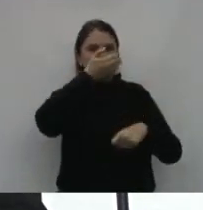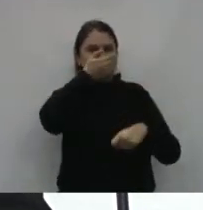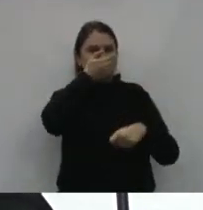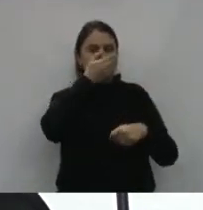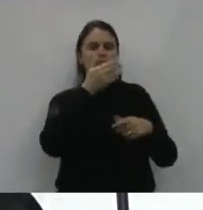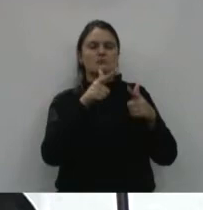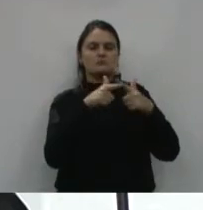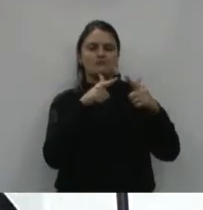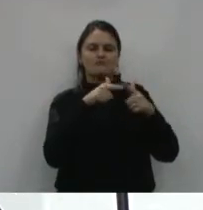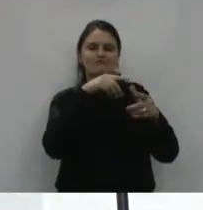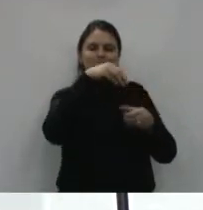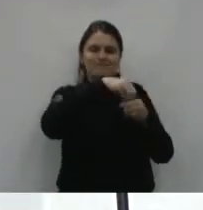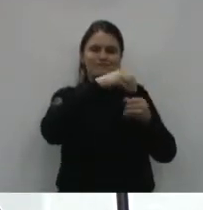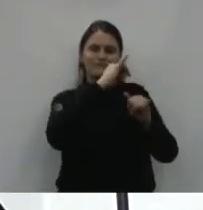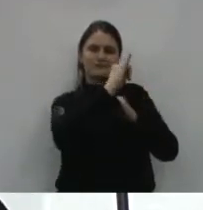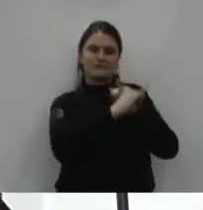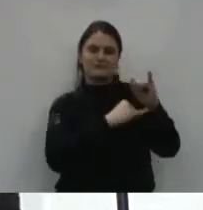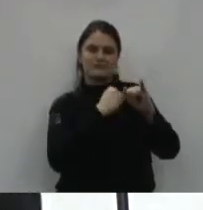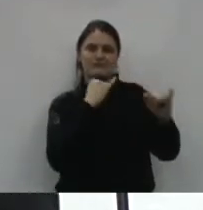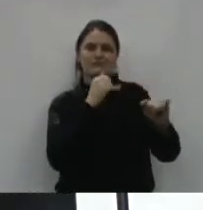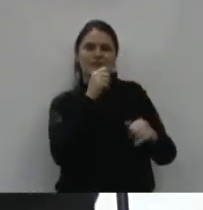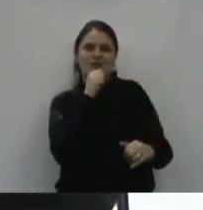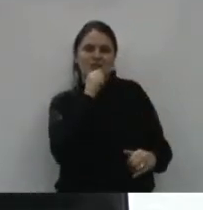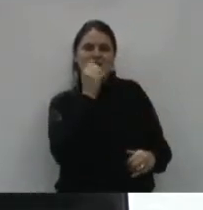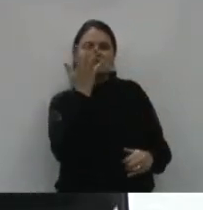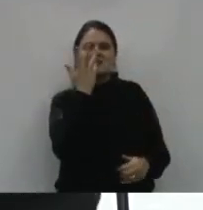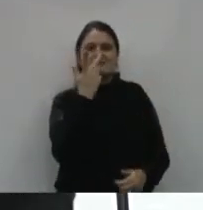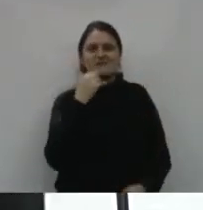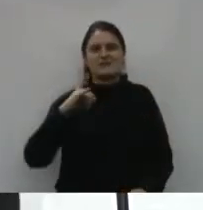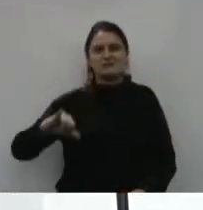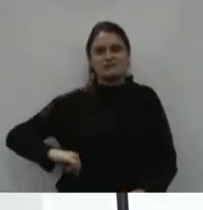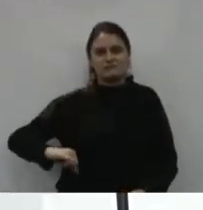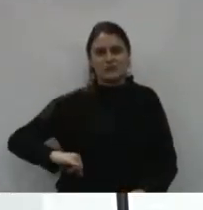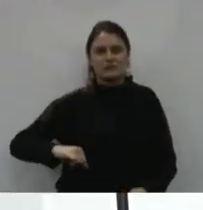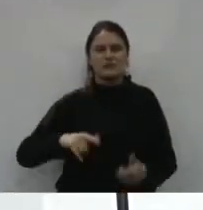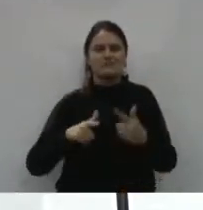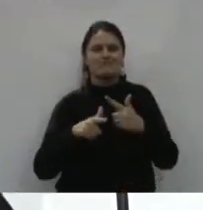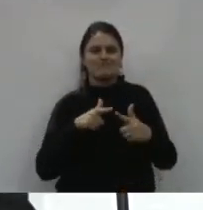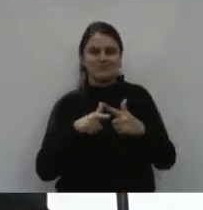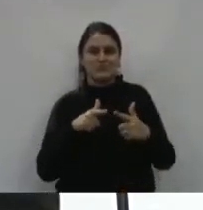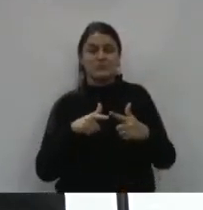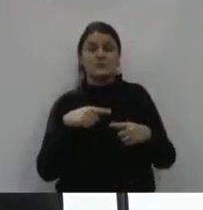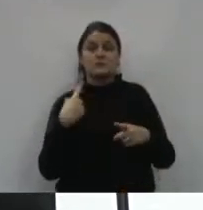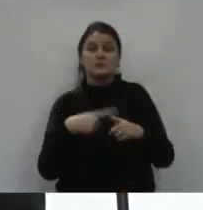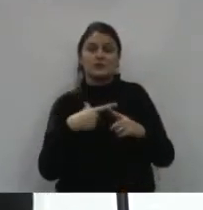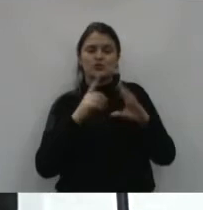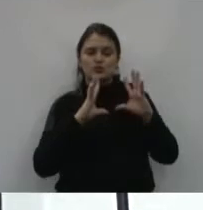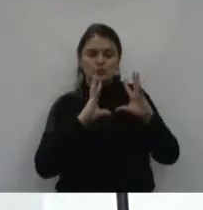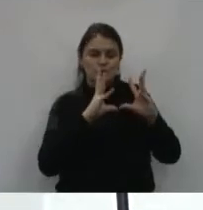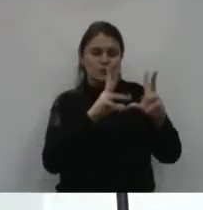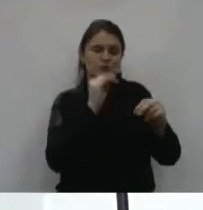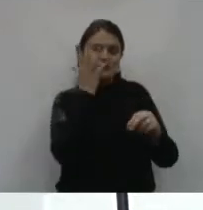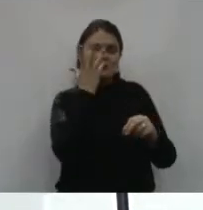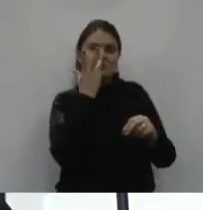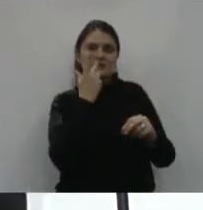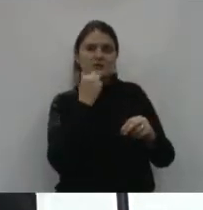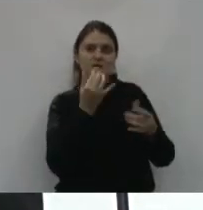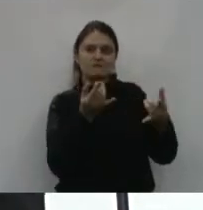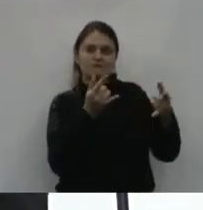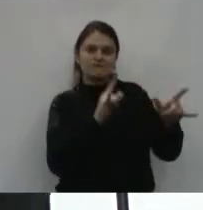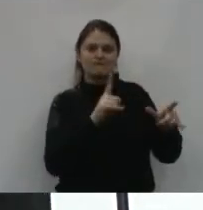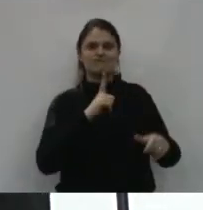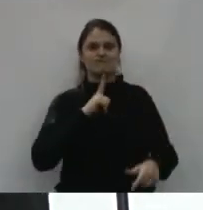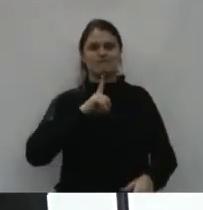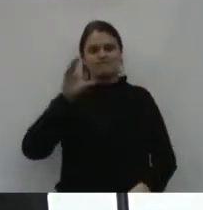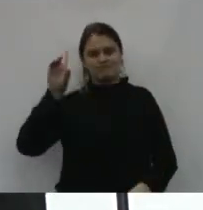e os crimes de internet que ainda vítima muitas crianças e adolescentes é uma forma de garantir que toda criança e adolescente